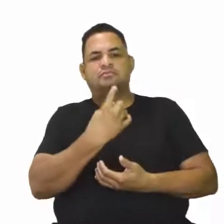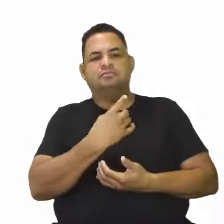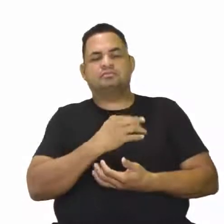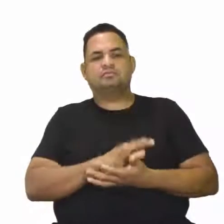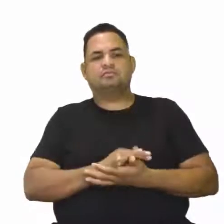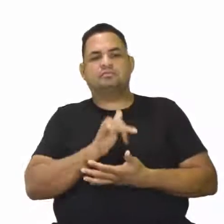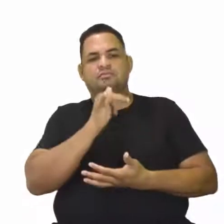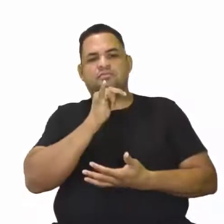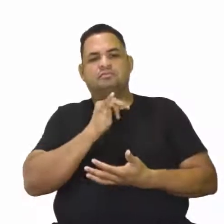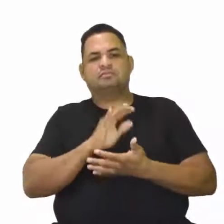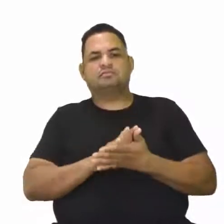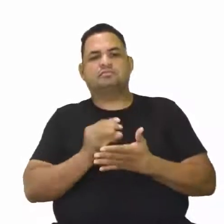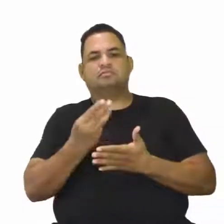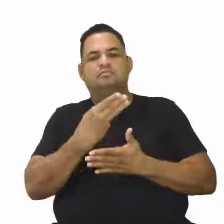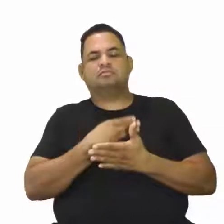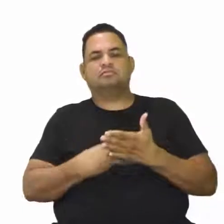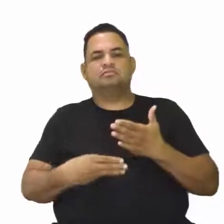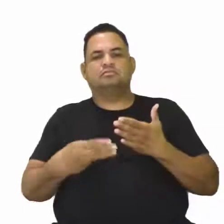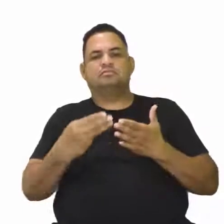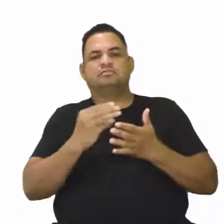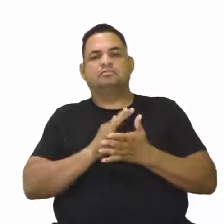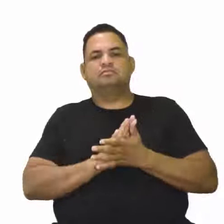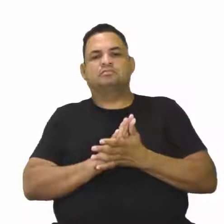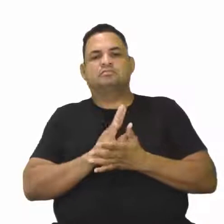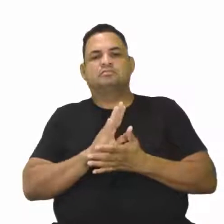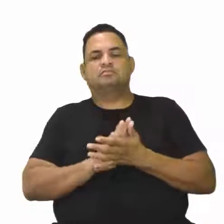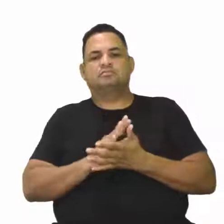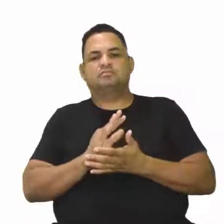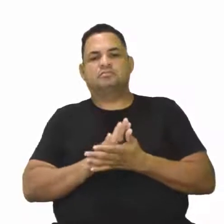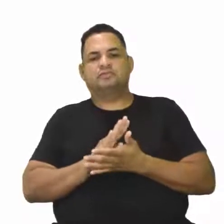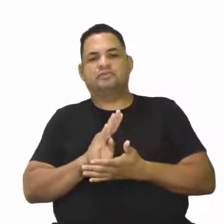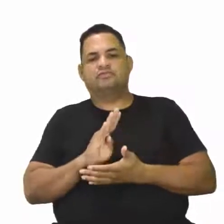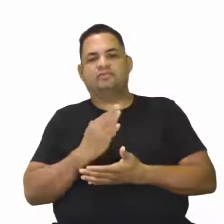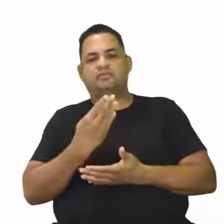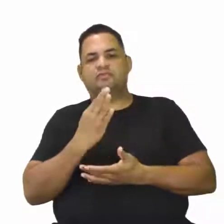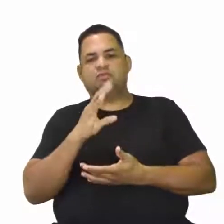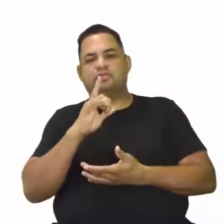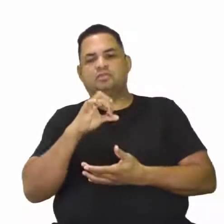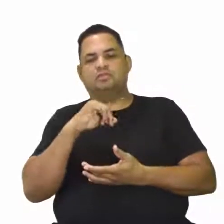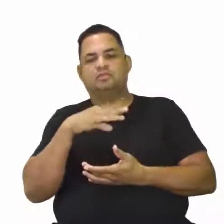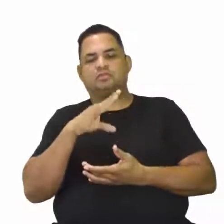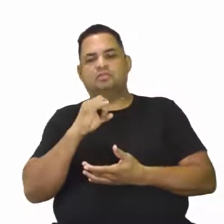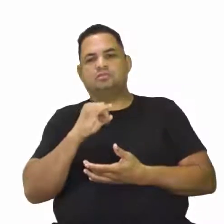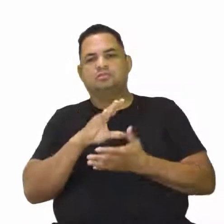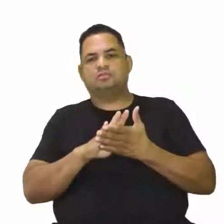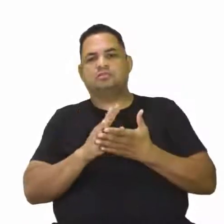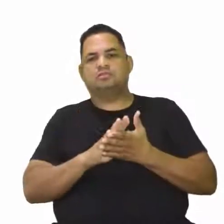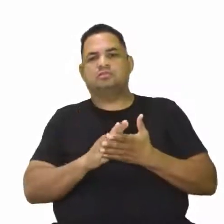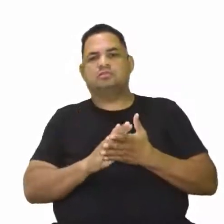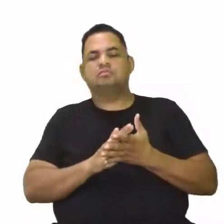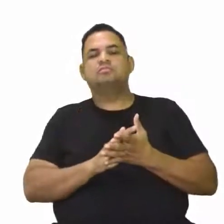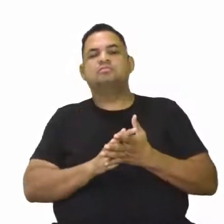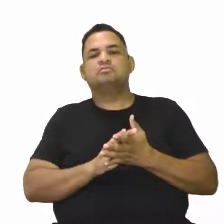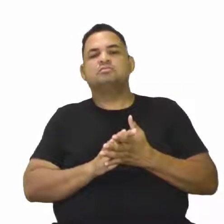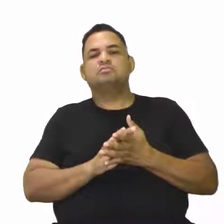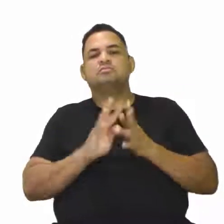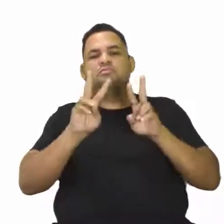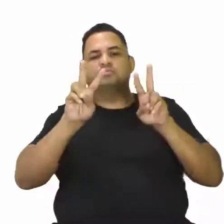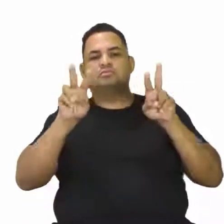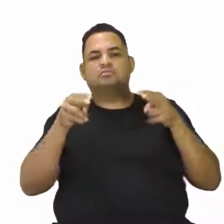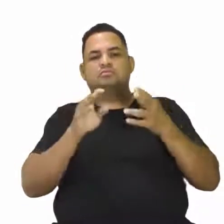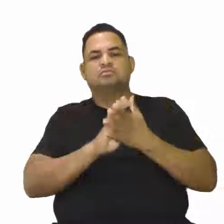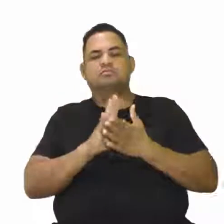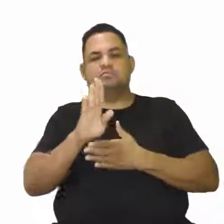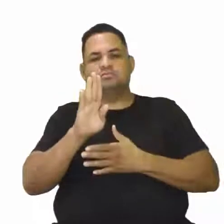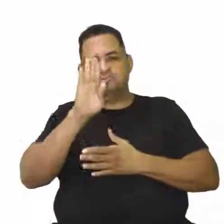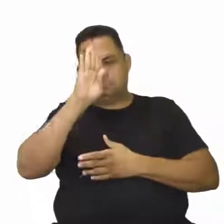vocês um exemplo de mapa conceitual de falsos cognatos. Então, ele vem aqui, o tema central, né?